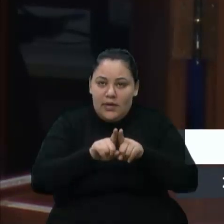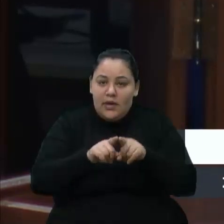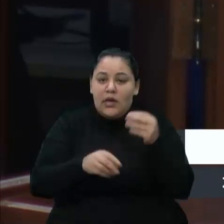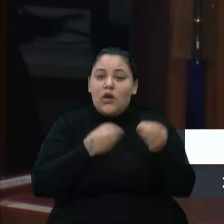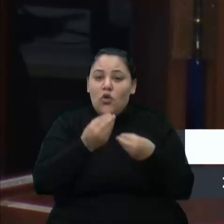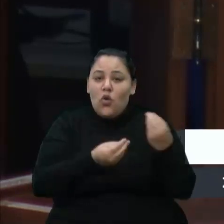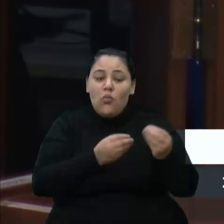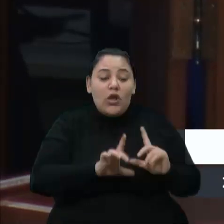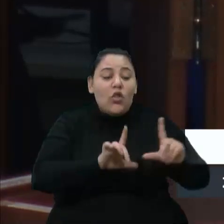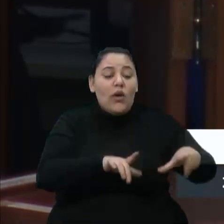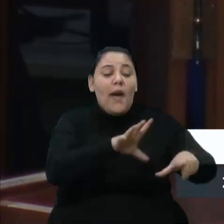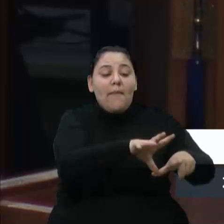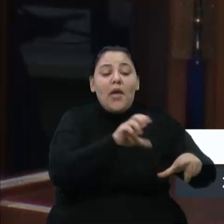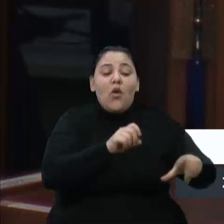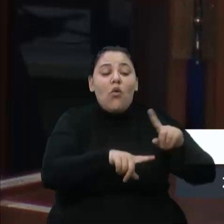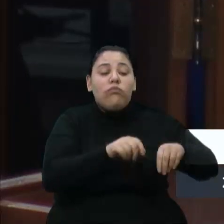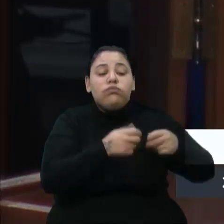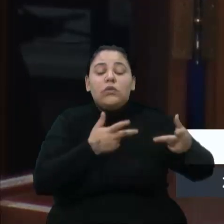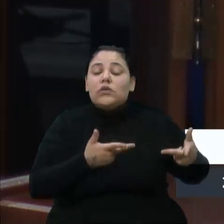material.